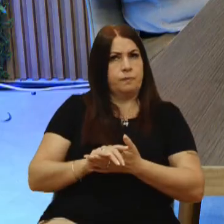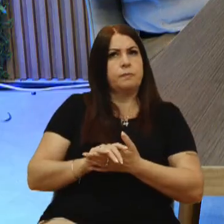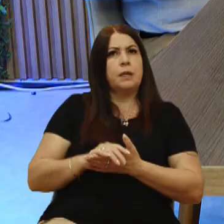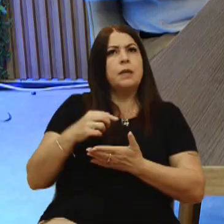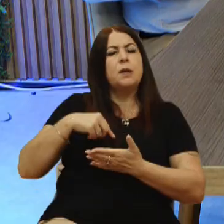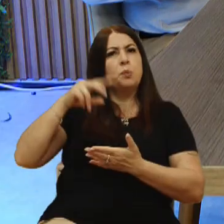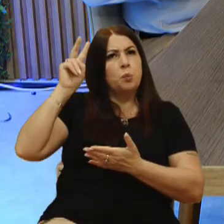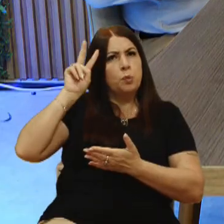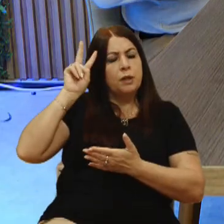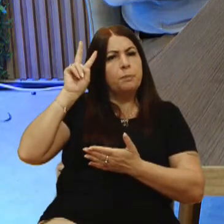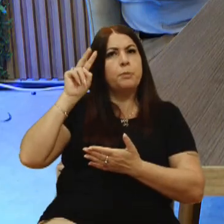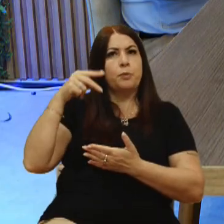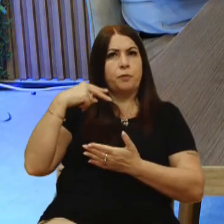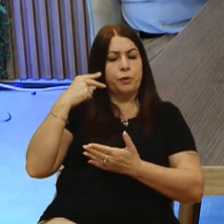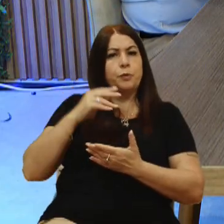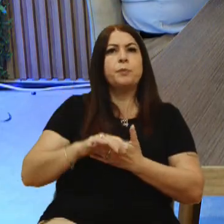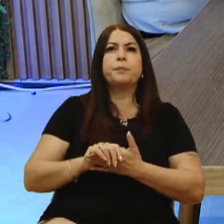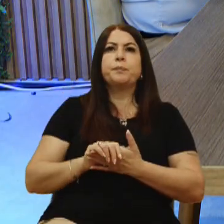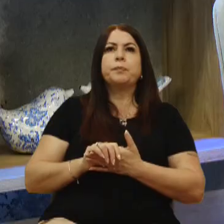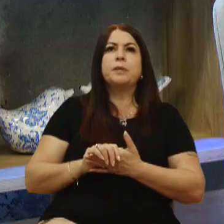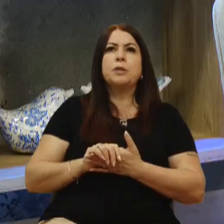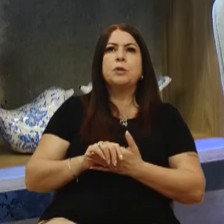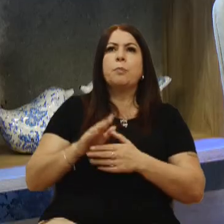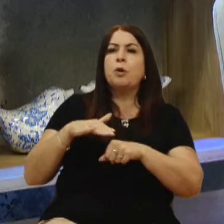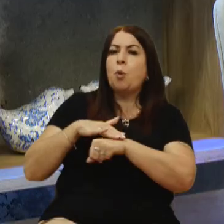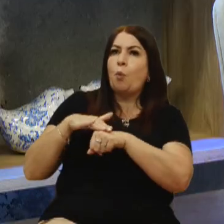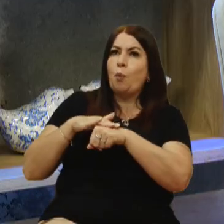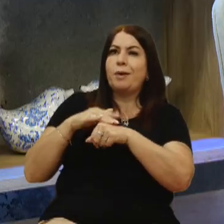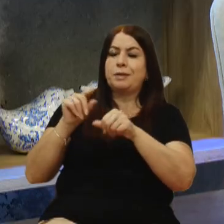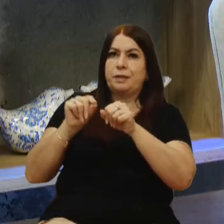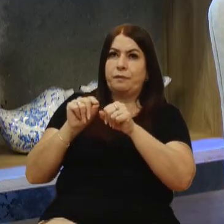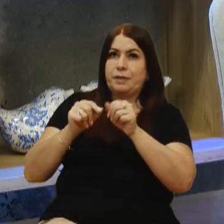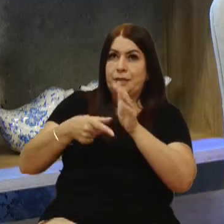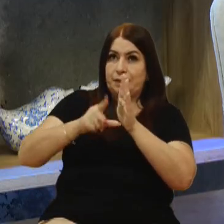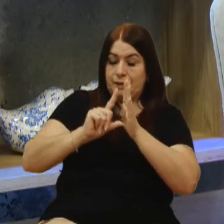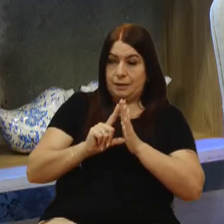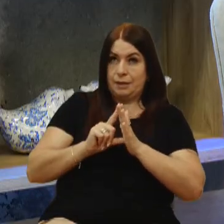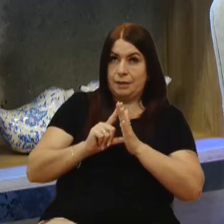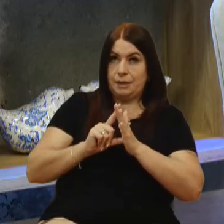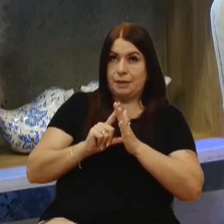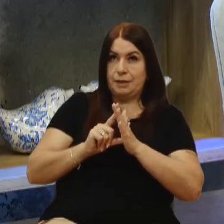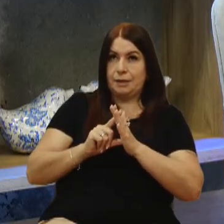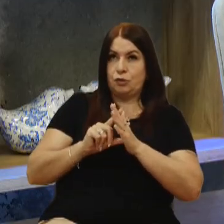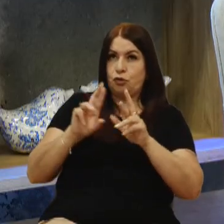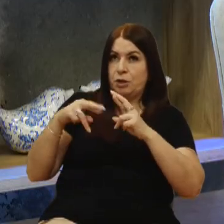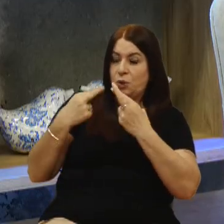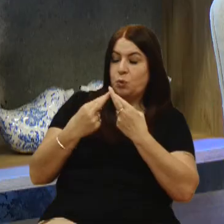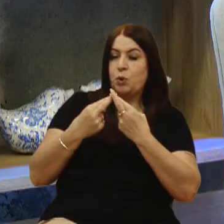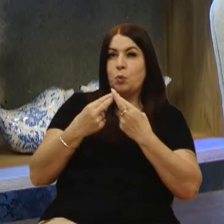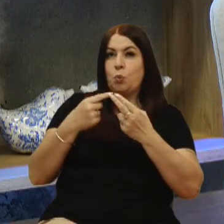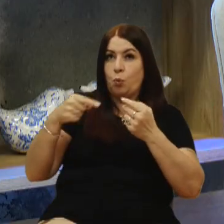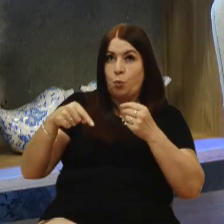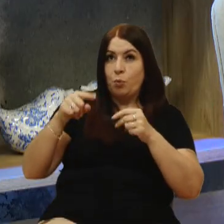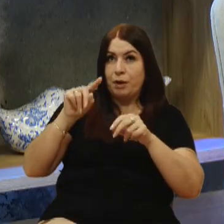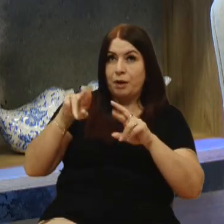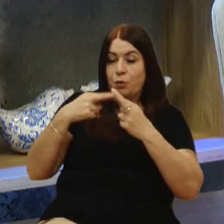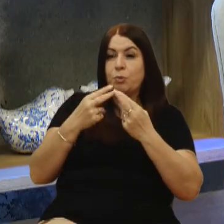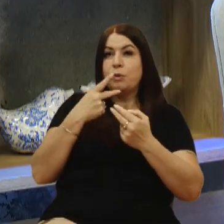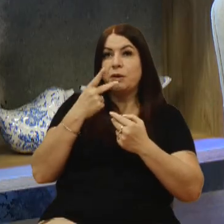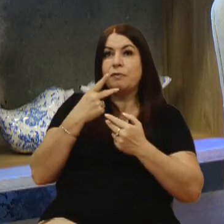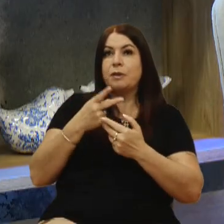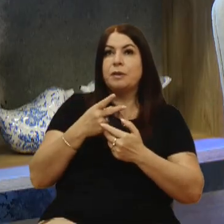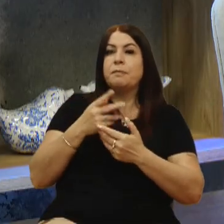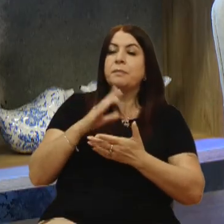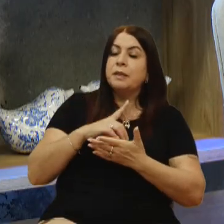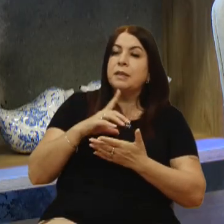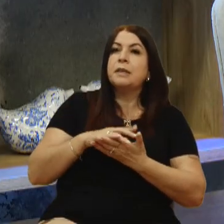lembro, vereador, que uma das conversas que a gente teve antes de sessão ou durante a sessão, o senhor me falava, Fábio,